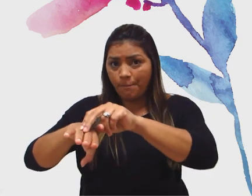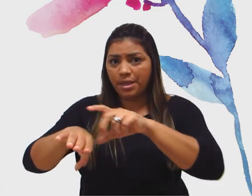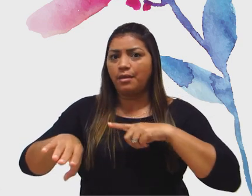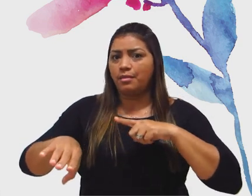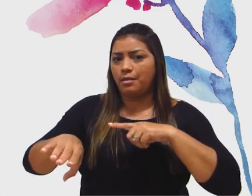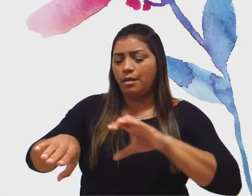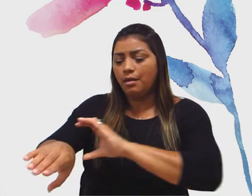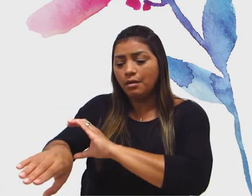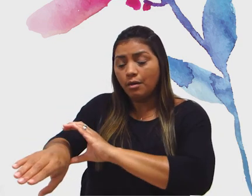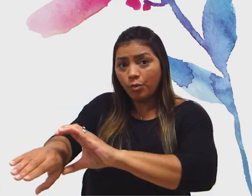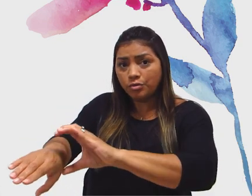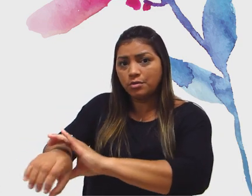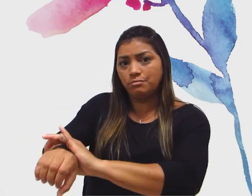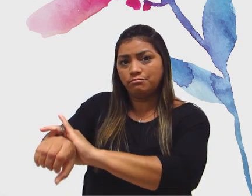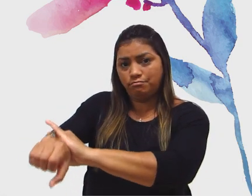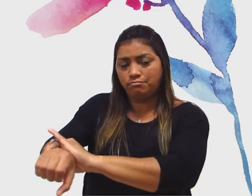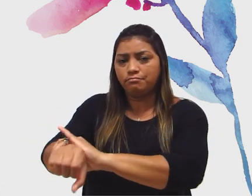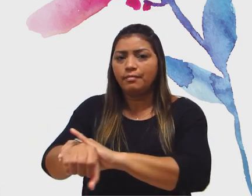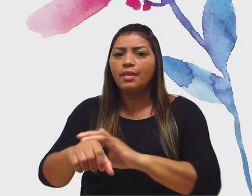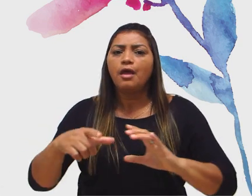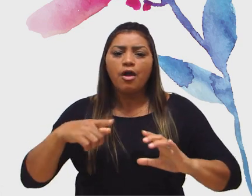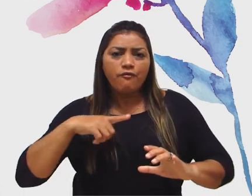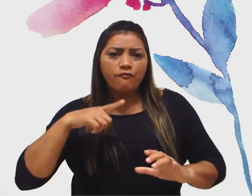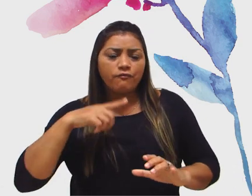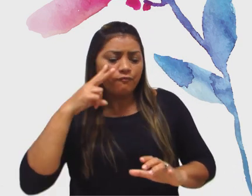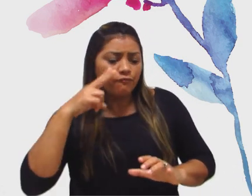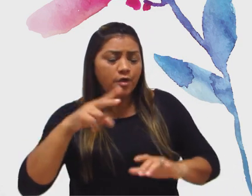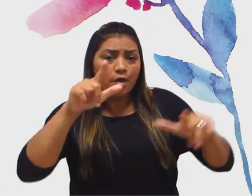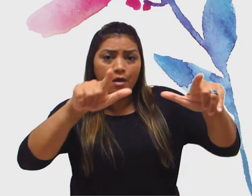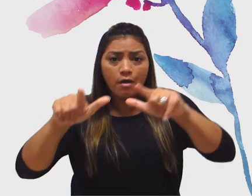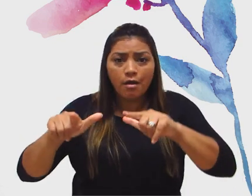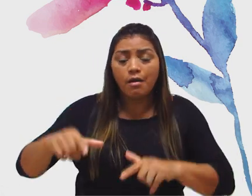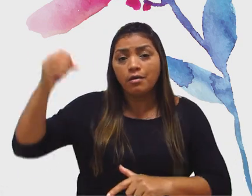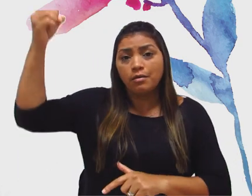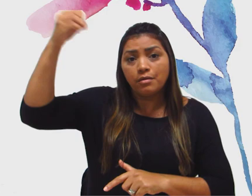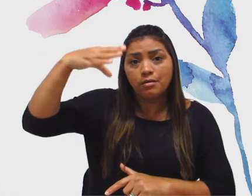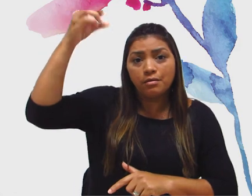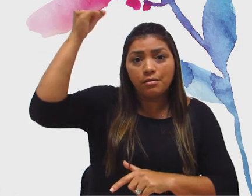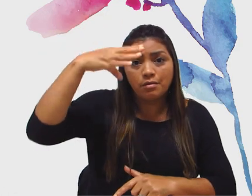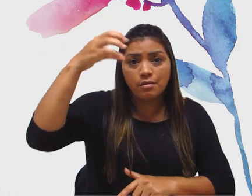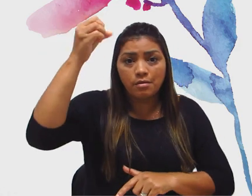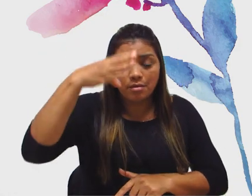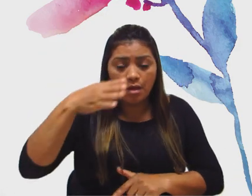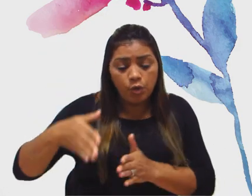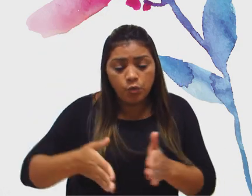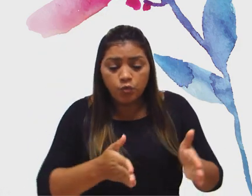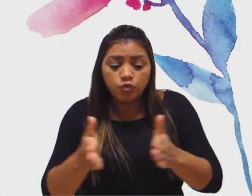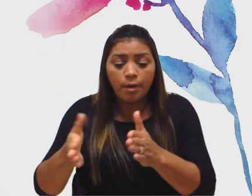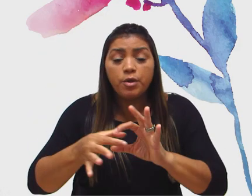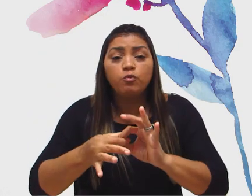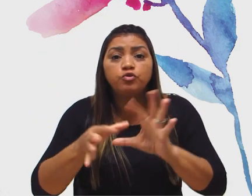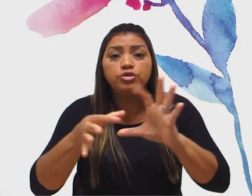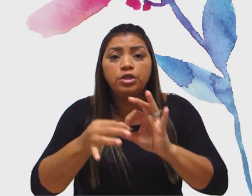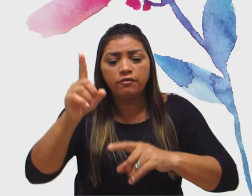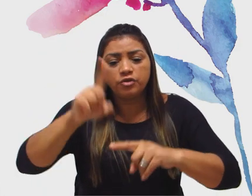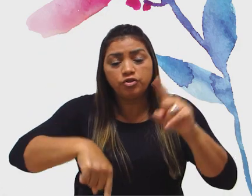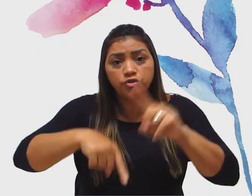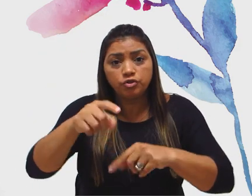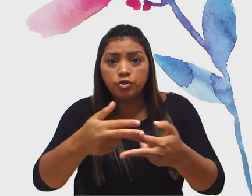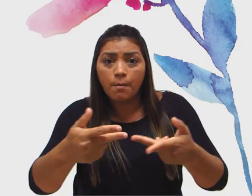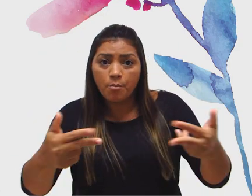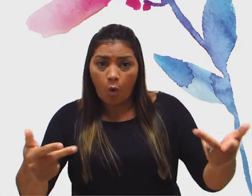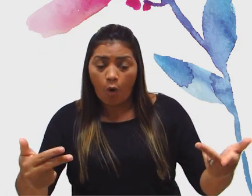do corrimão. Mantenha os ambientes bem iluminados, mantendo os caminhos livres de móveis. No banheiro,